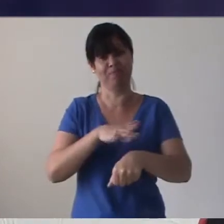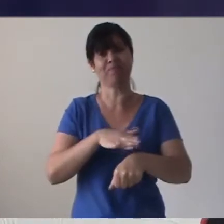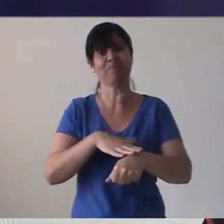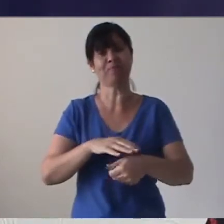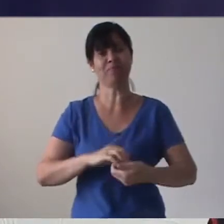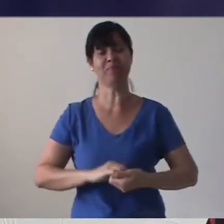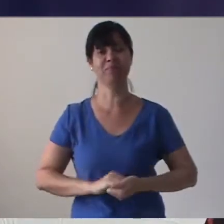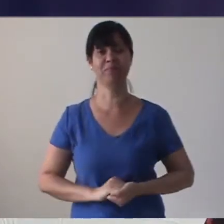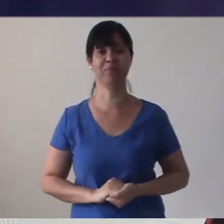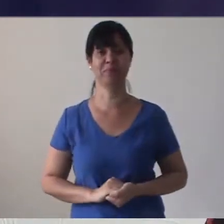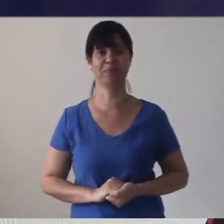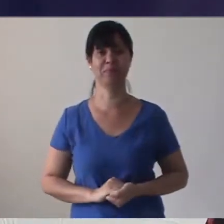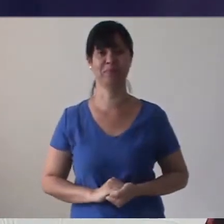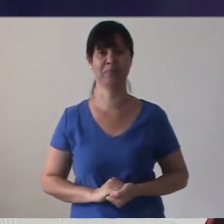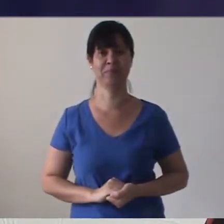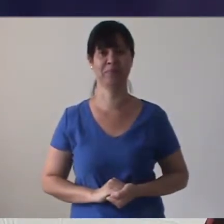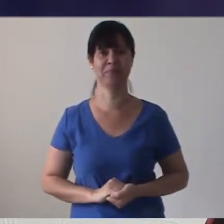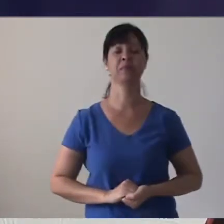Bom,